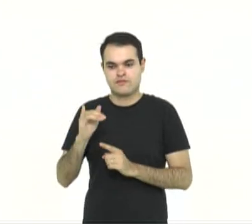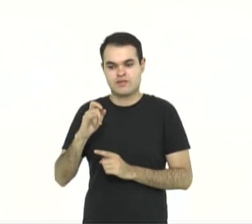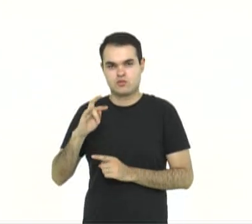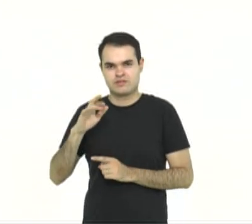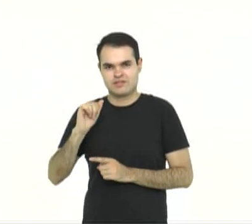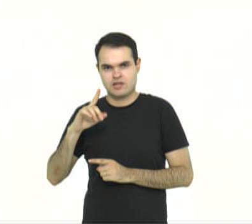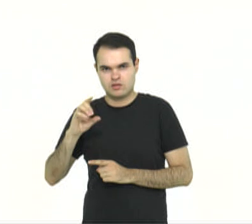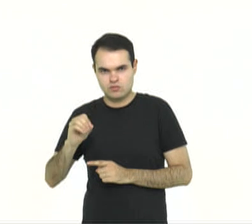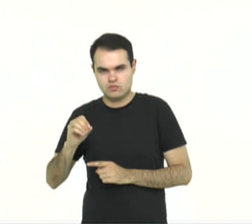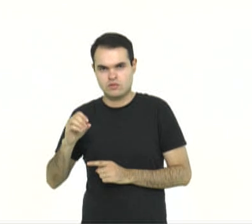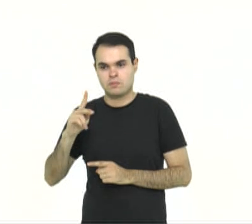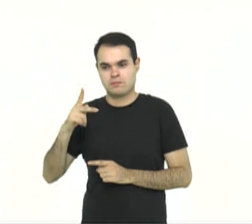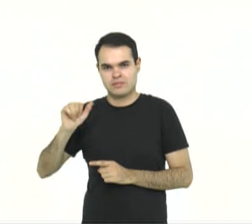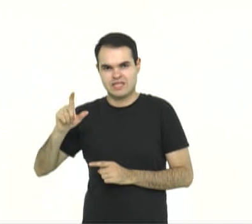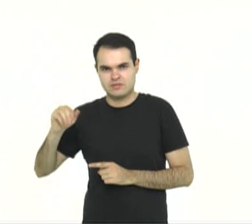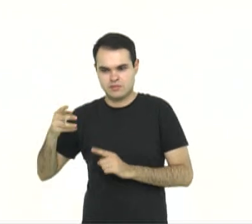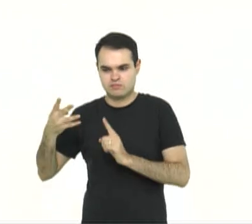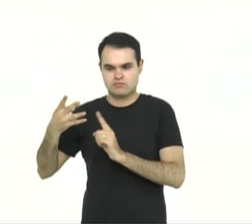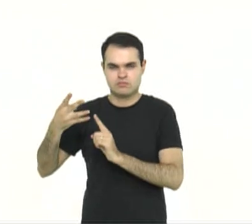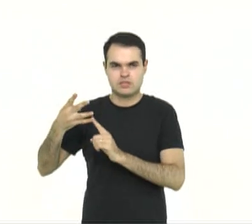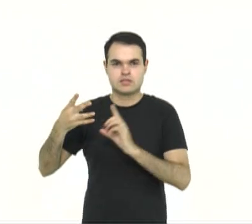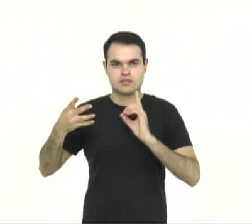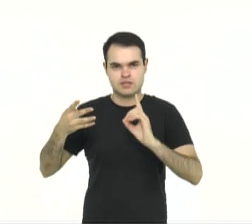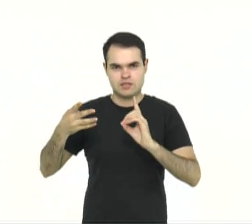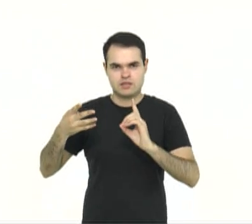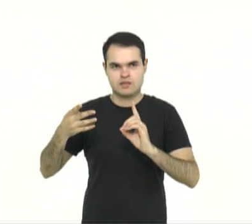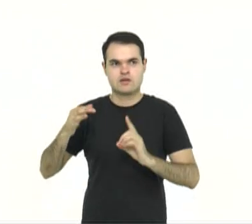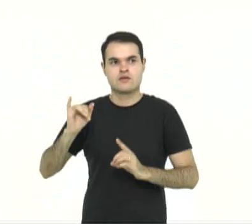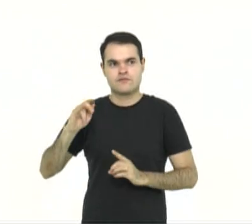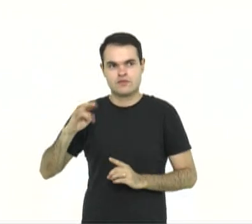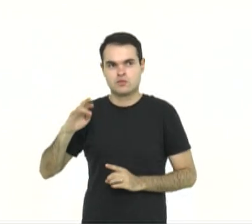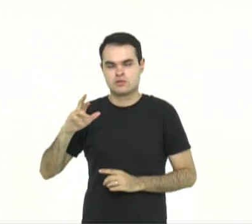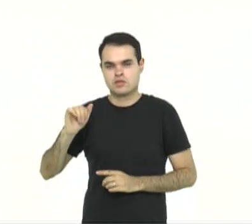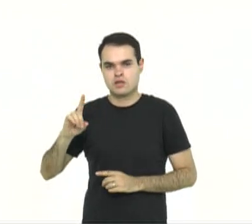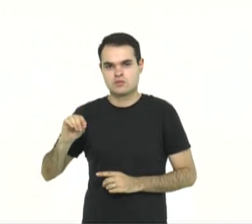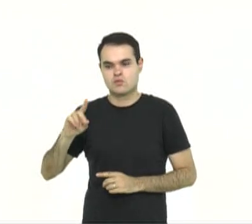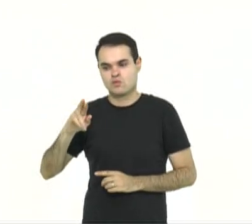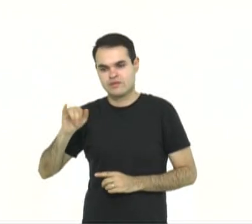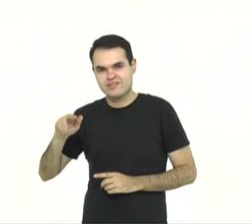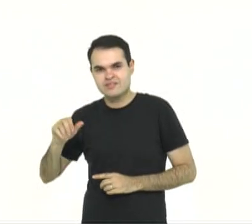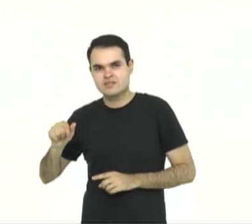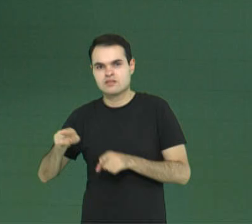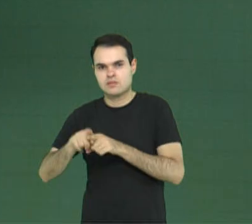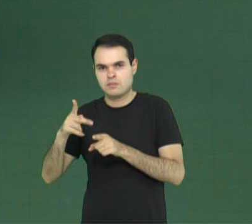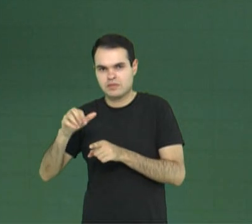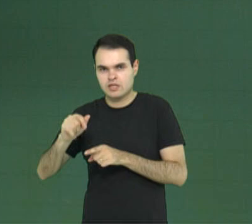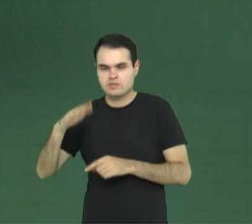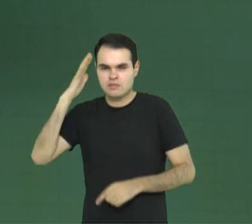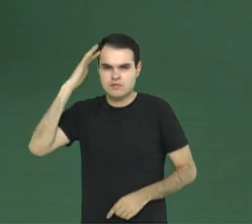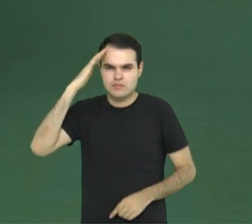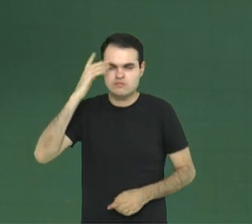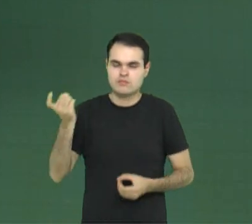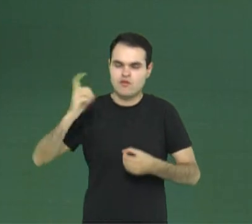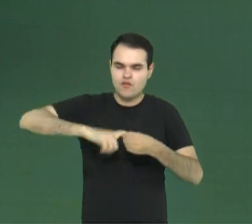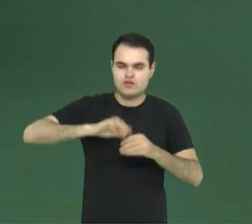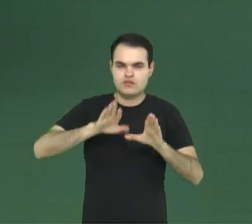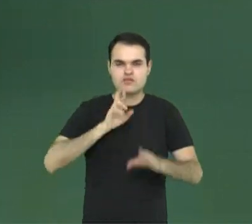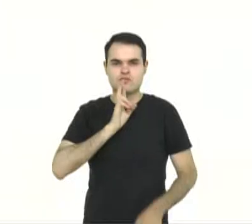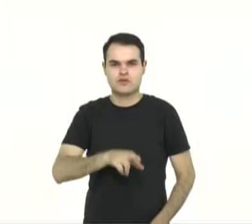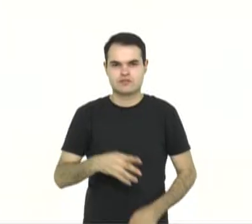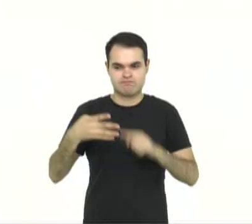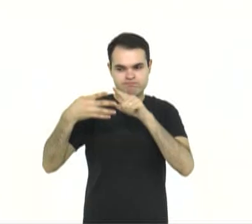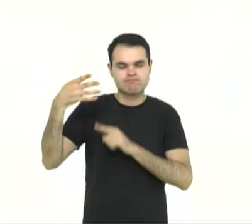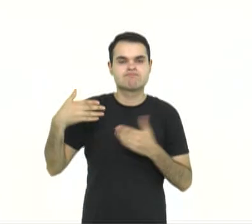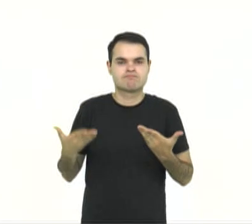glomerular e plasma sanguíneo. E alternativa D, filtrado glomerular, urina e plasma sanguíneo. Reflitam e já voltamos com a resposta.